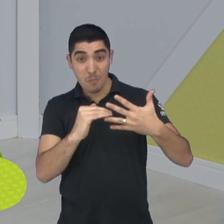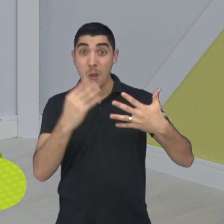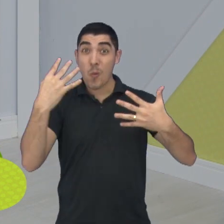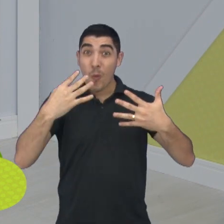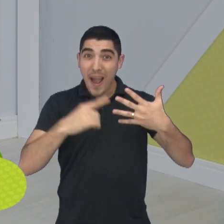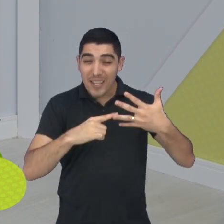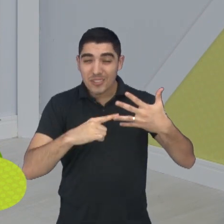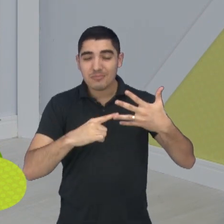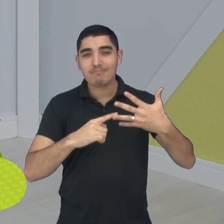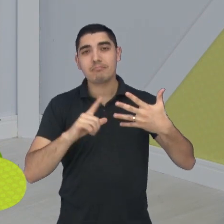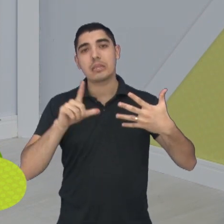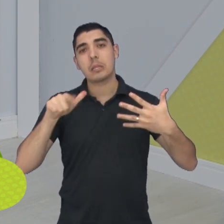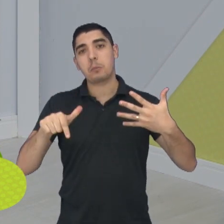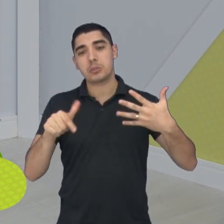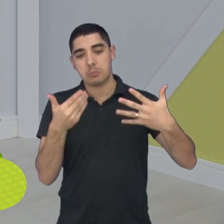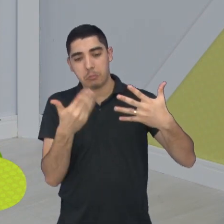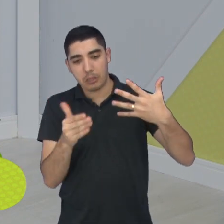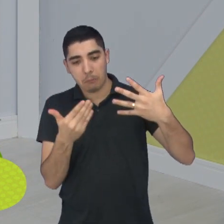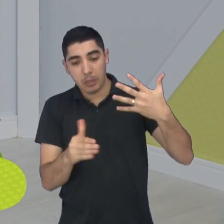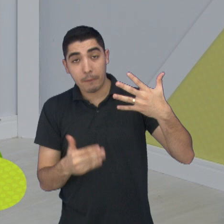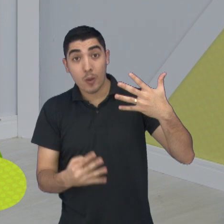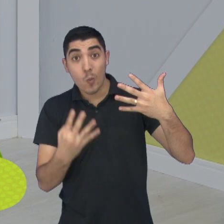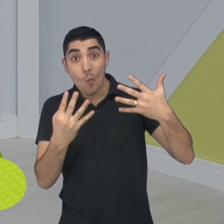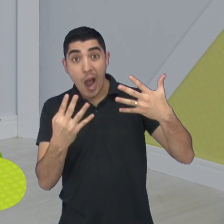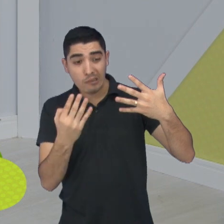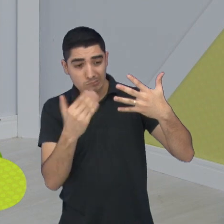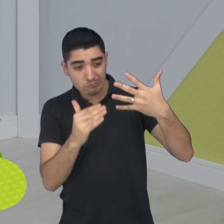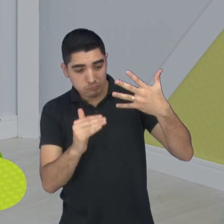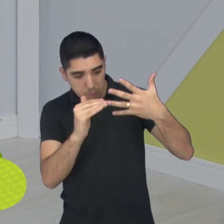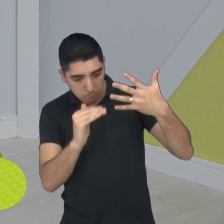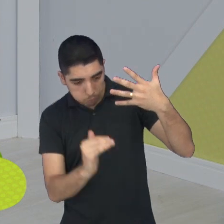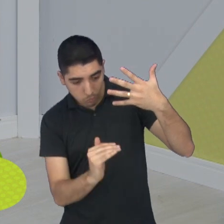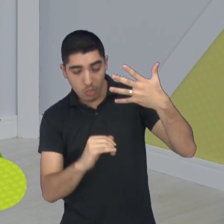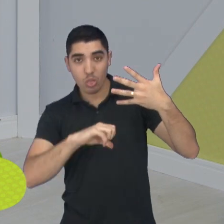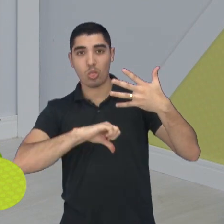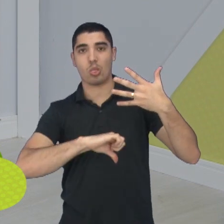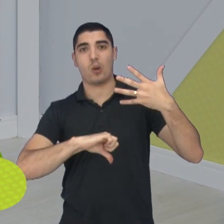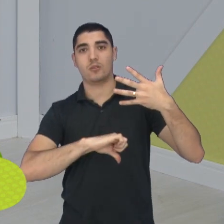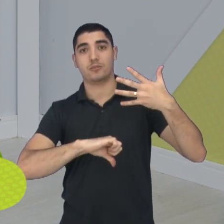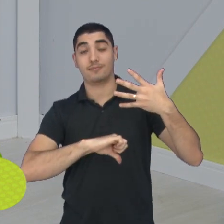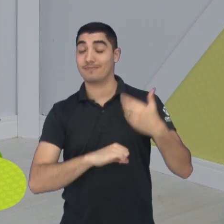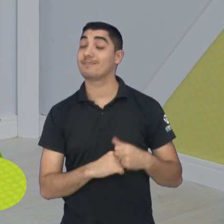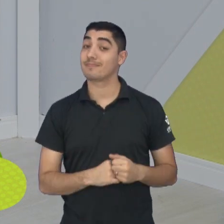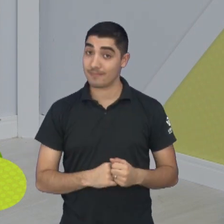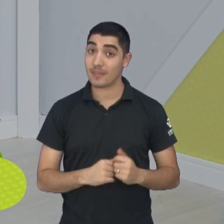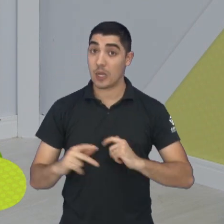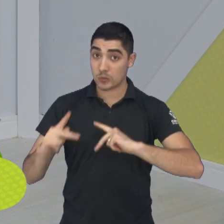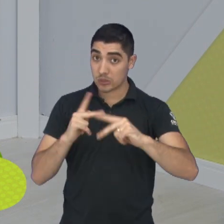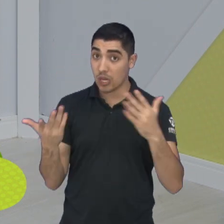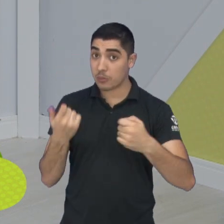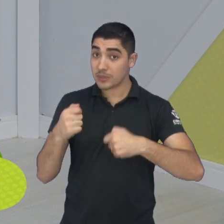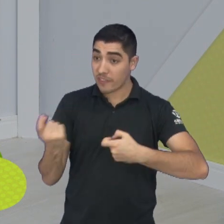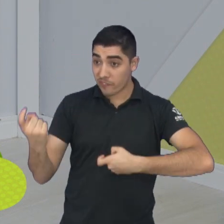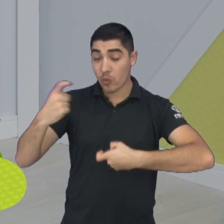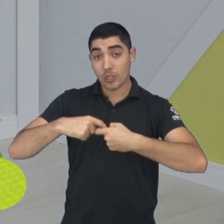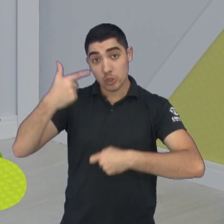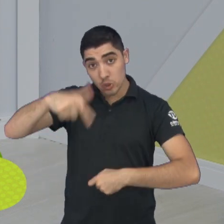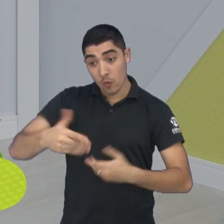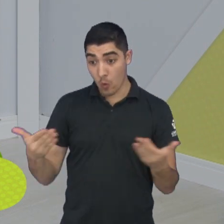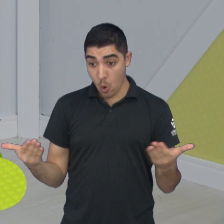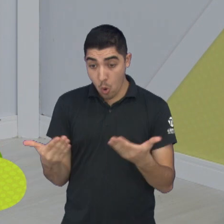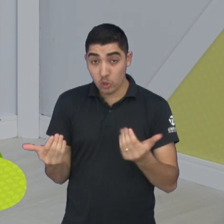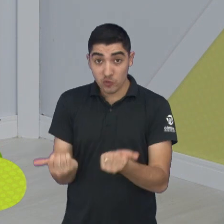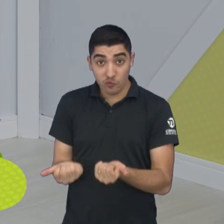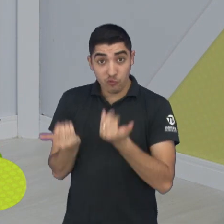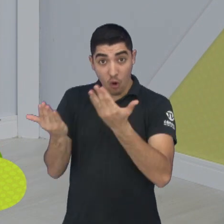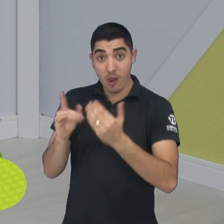agora, São José não vence há 4 rodadas, caiu para a 9ª posição e hoje busca a reabilitação fora de casa contra o